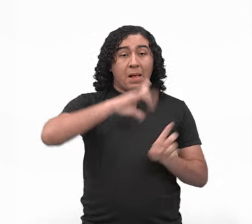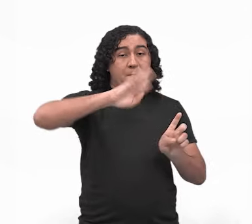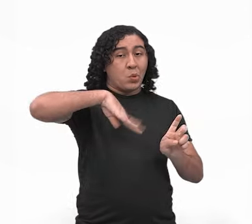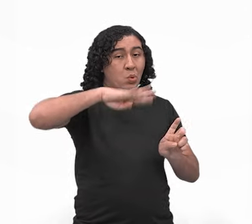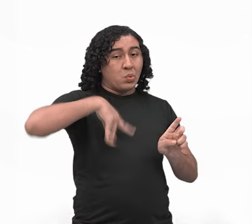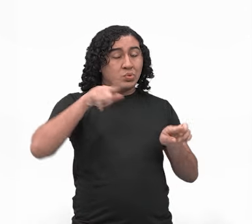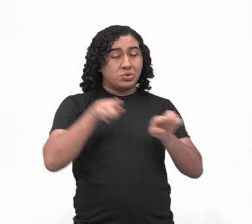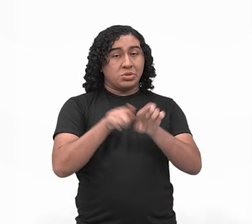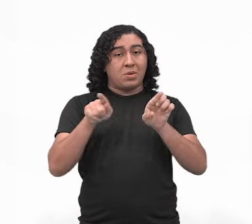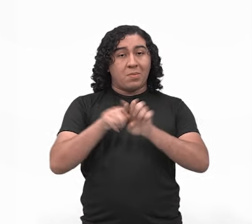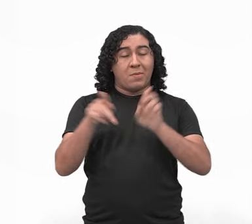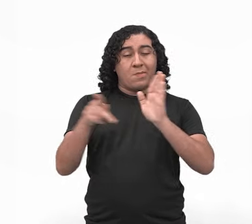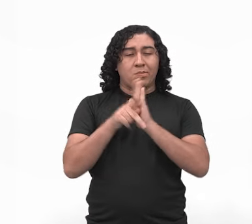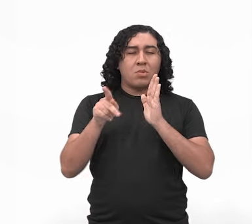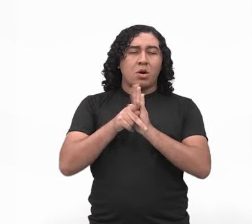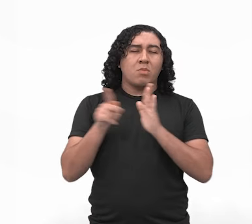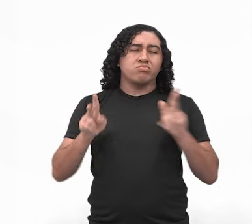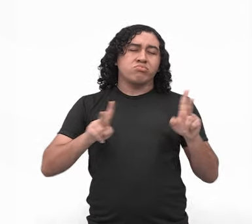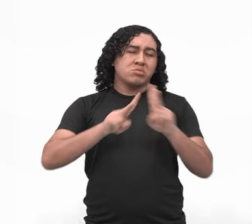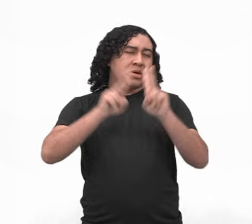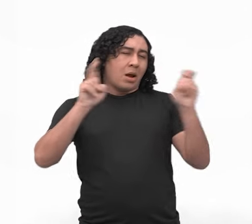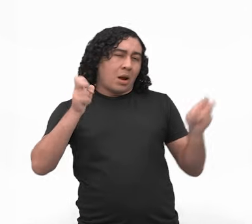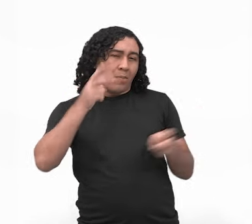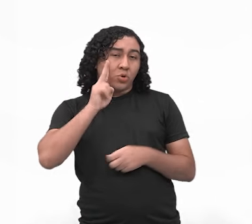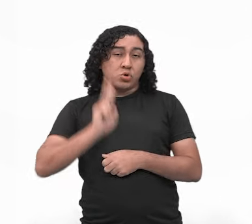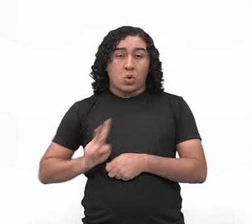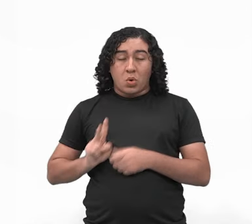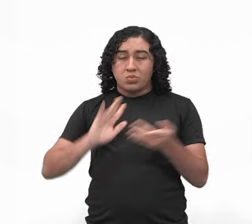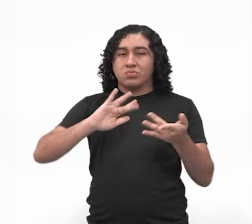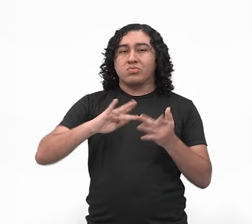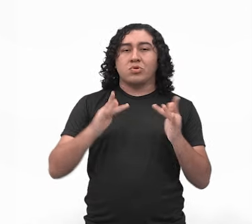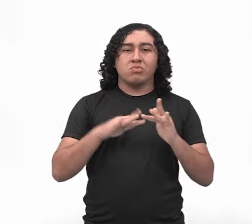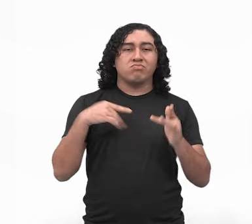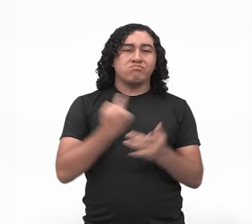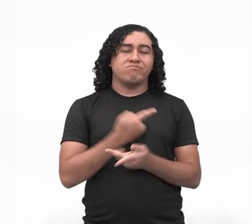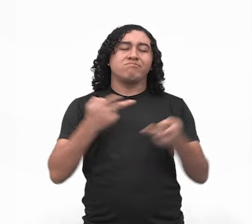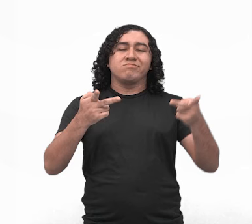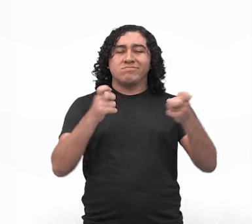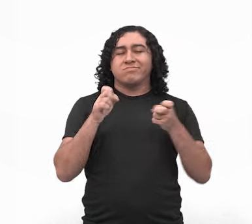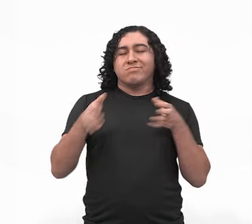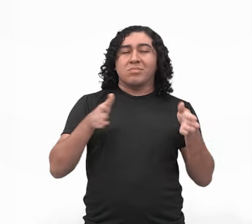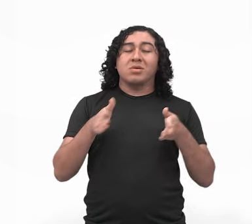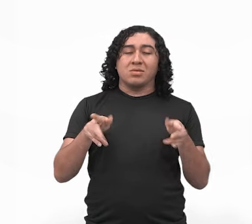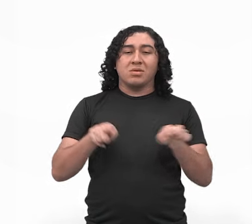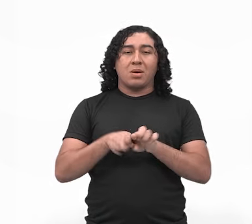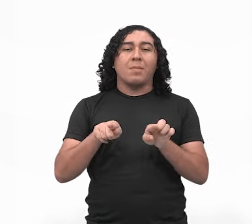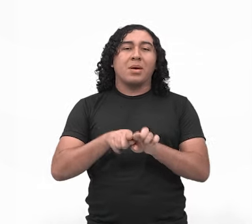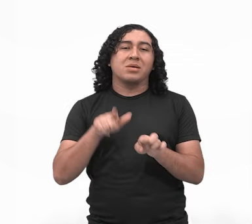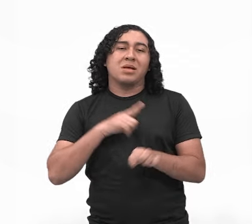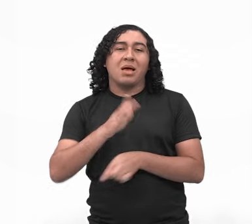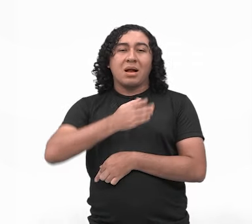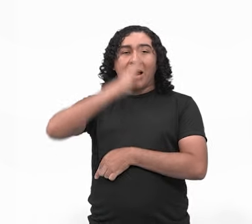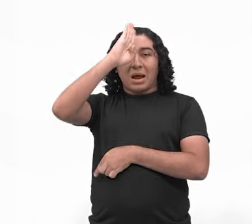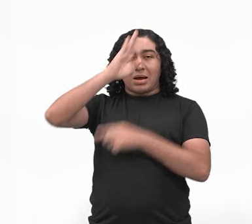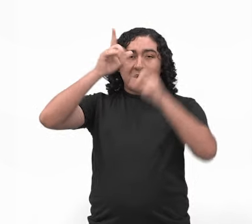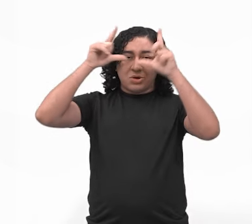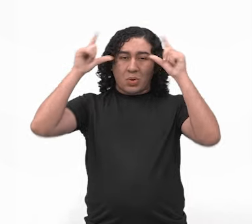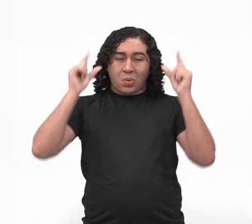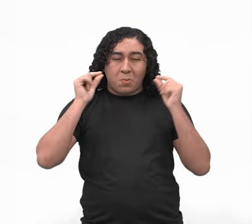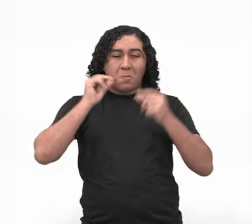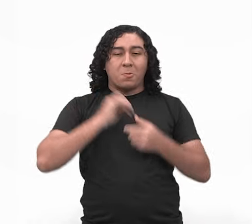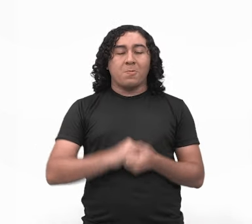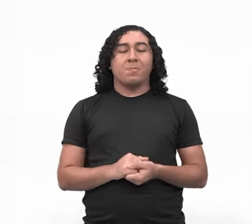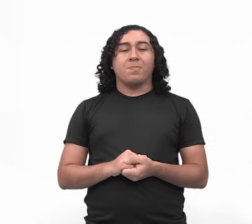mitologia, retratos, temas históricos, que nós vimos lá no nosso período de Grécia e Roma, não é verdade? E